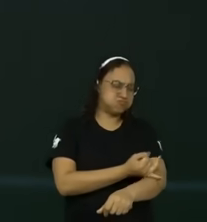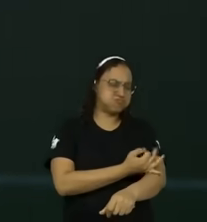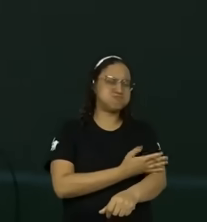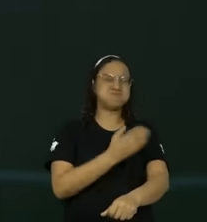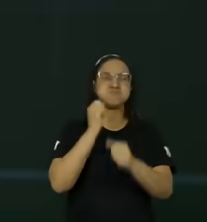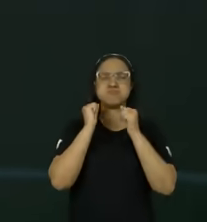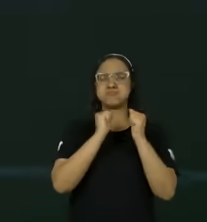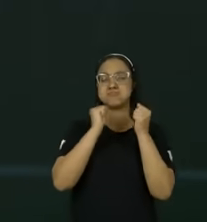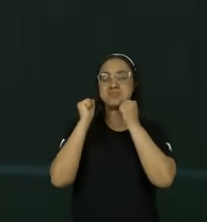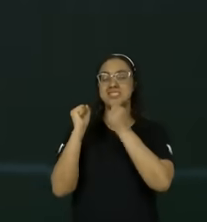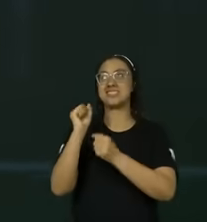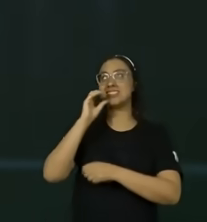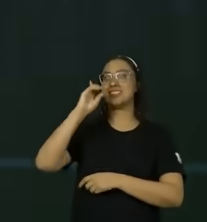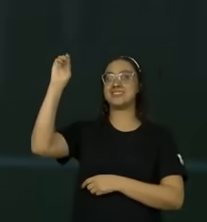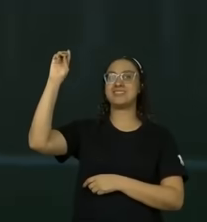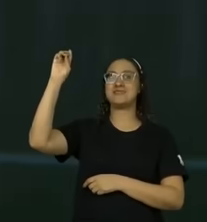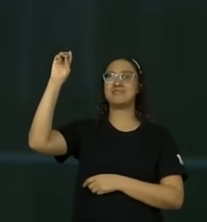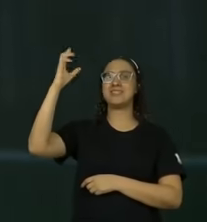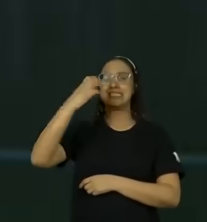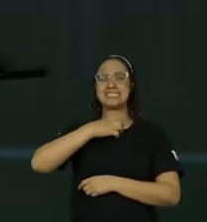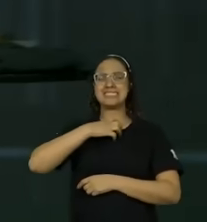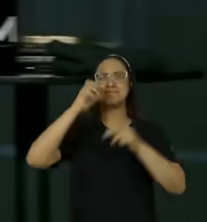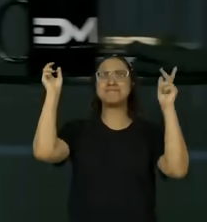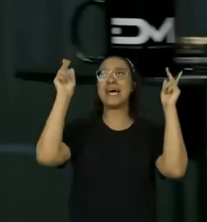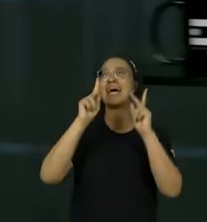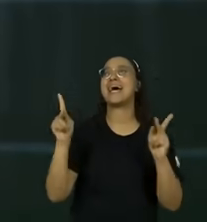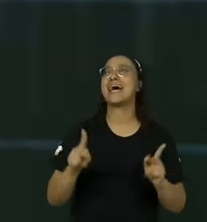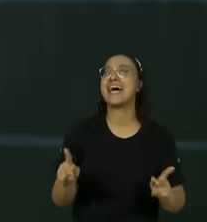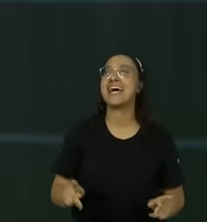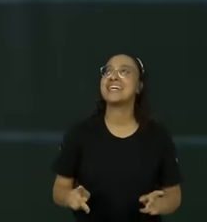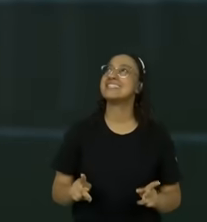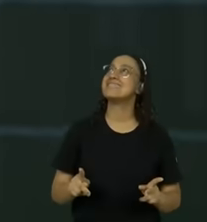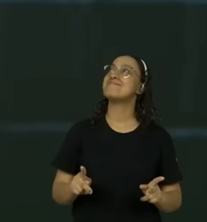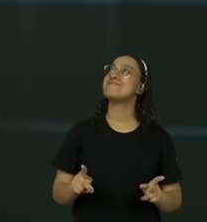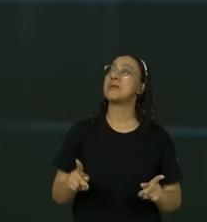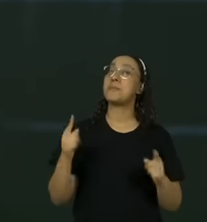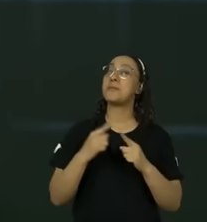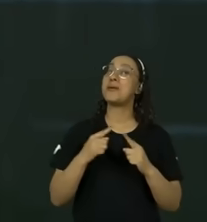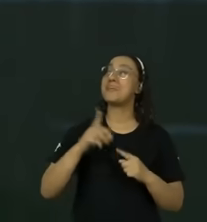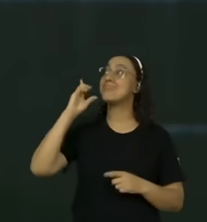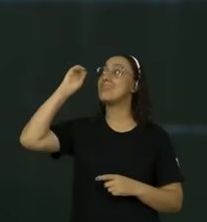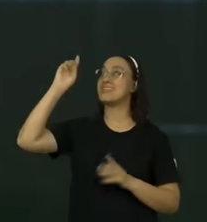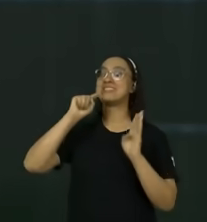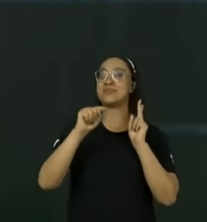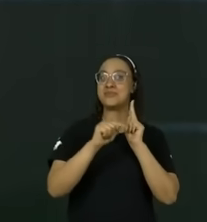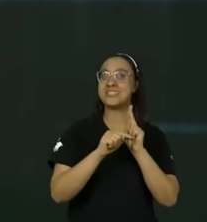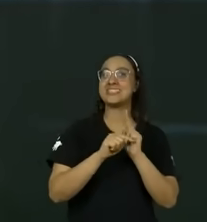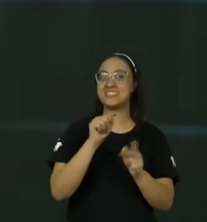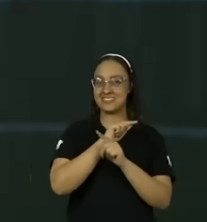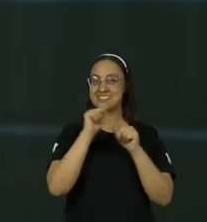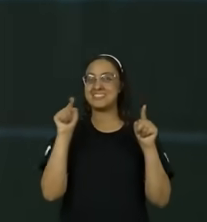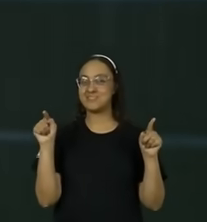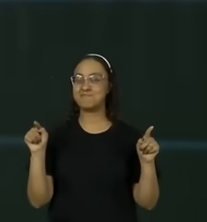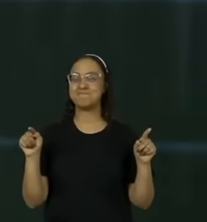de Deus. Eu estou sentindo uma paz tão grande por saber que Deus está cuidando da minha jornada. Eu estou sentindo o amor